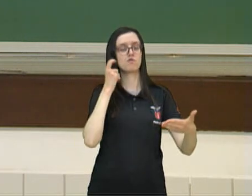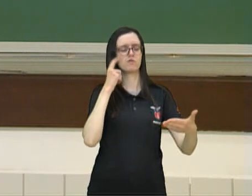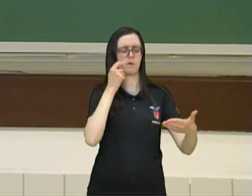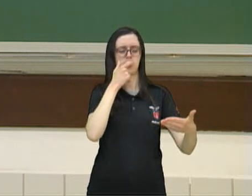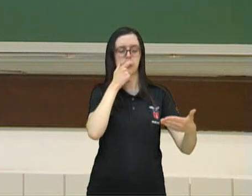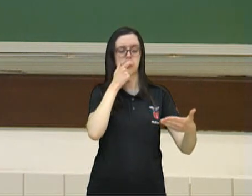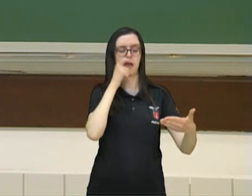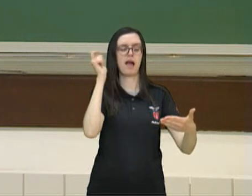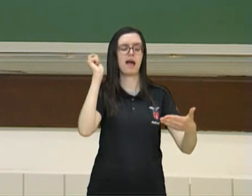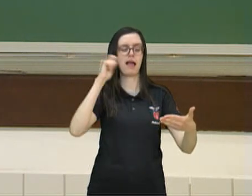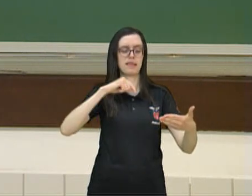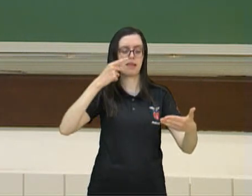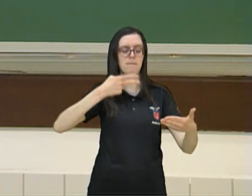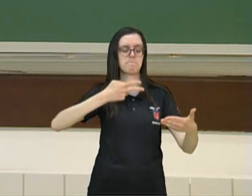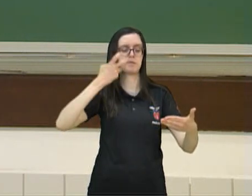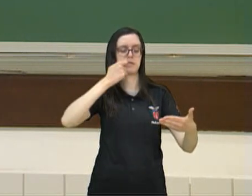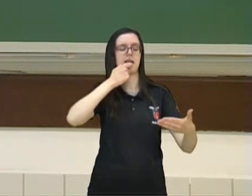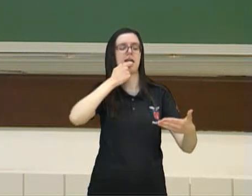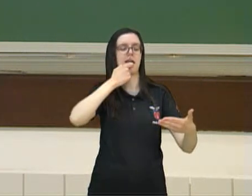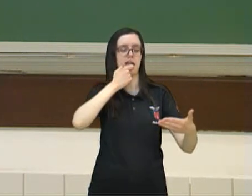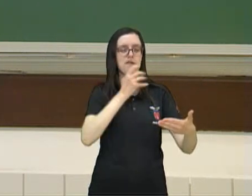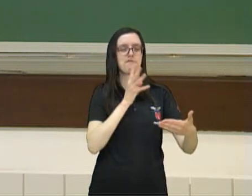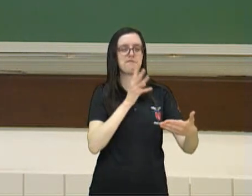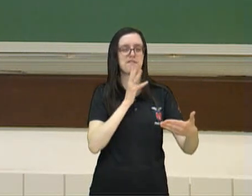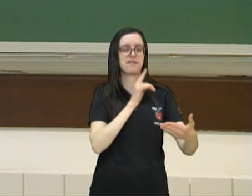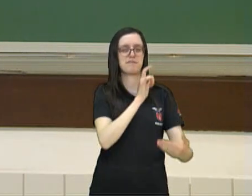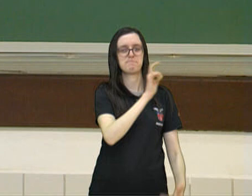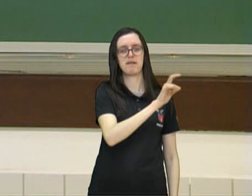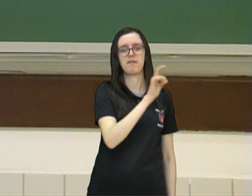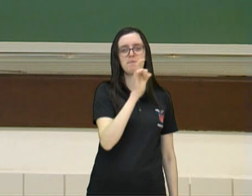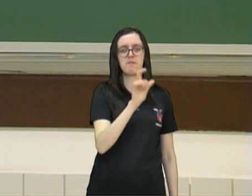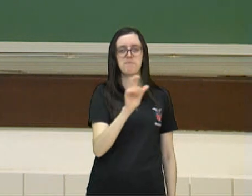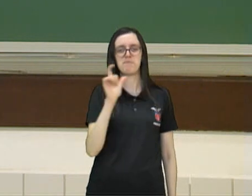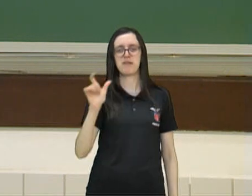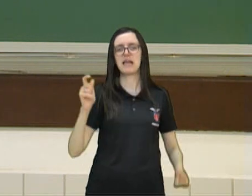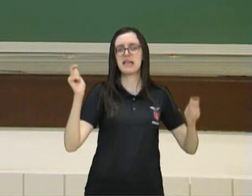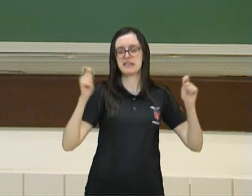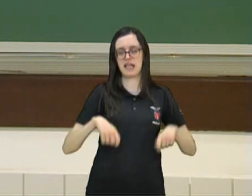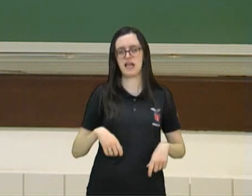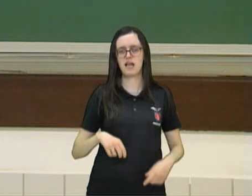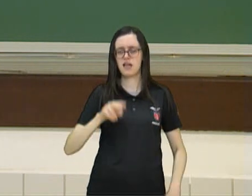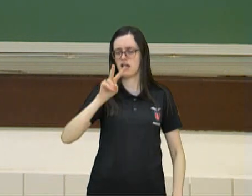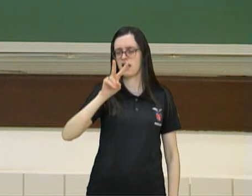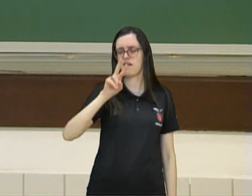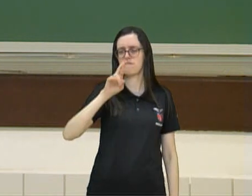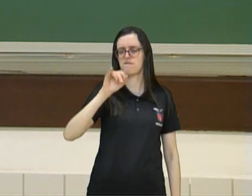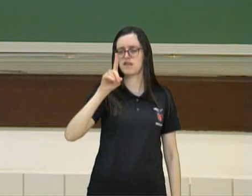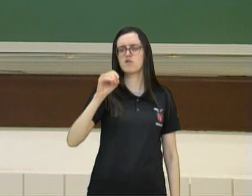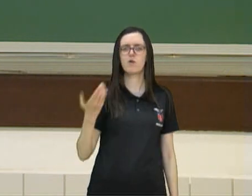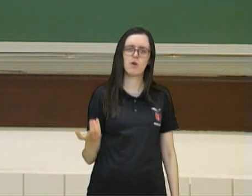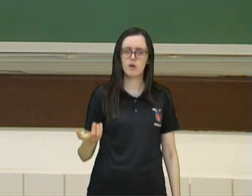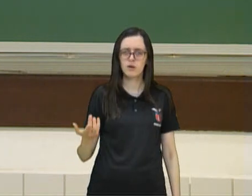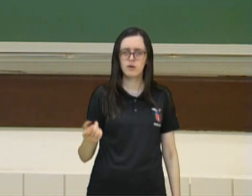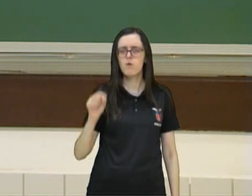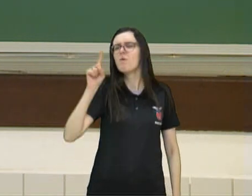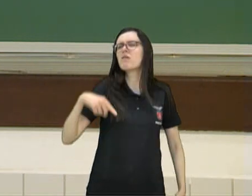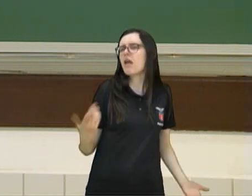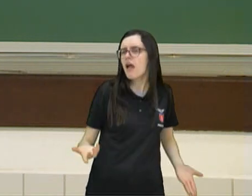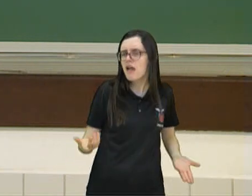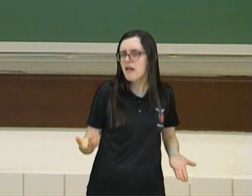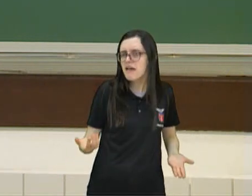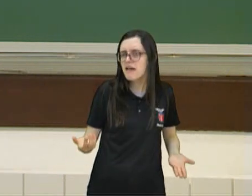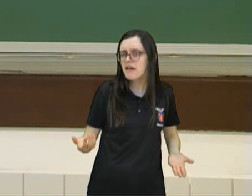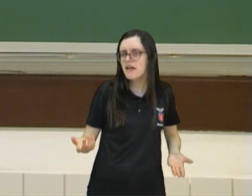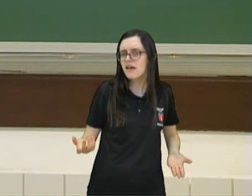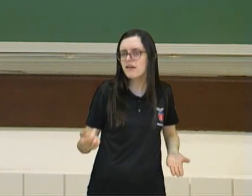consigo perceber ali quais são essas palavras, ou seja, que palavra que é o vrido? Está escrito diferente do que eu estou